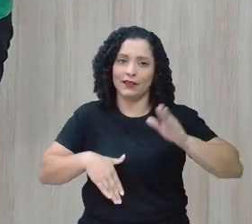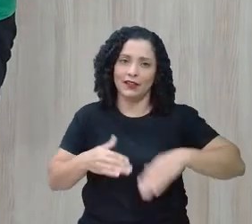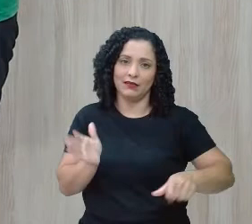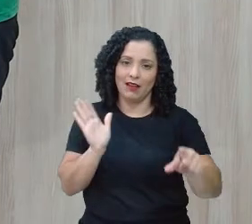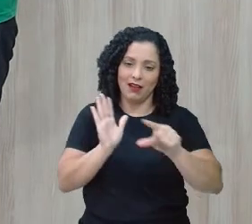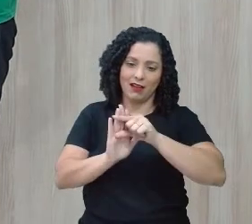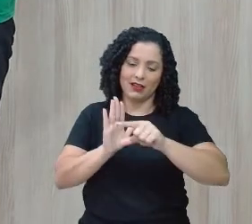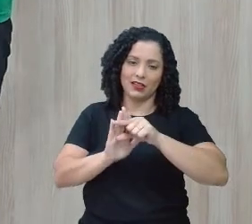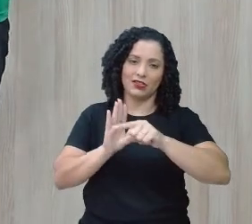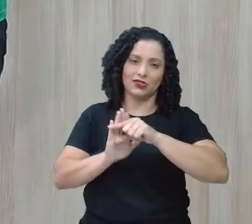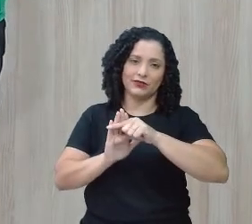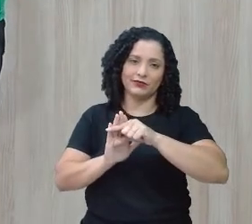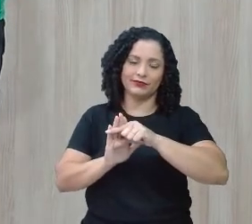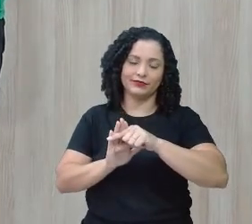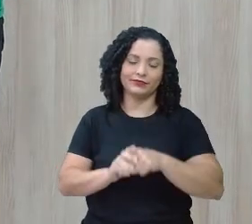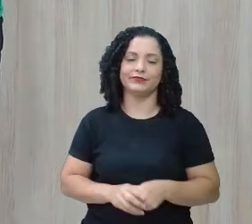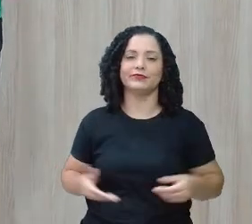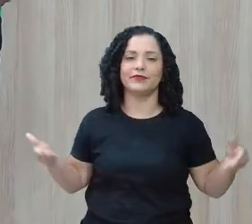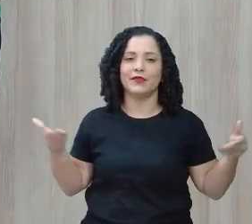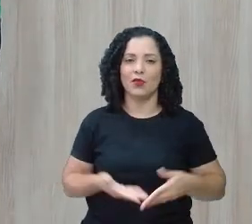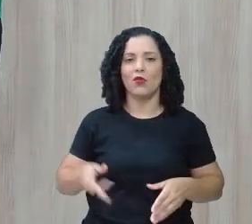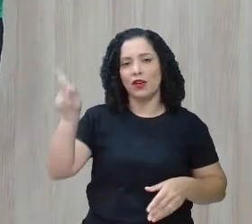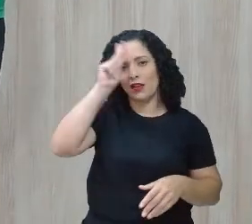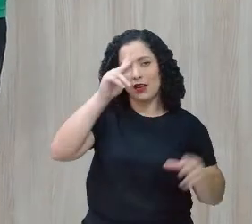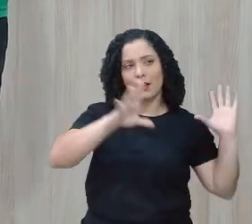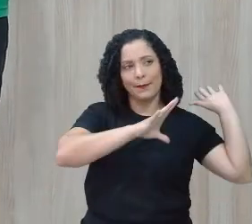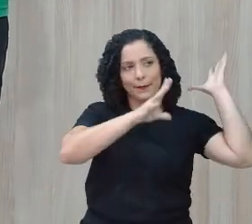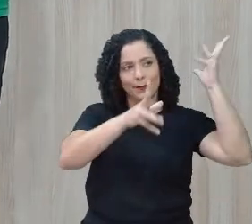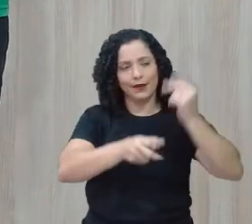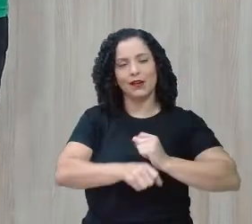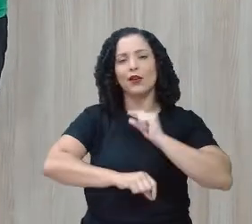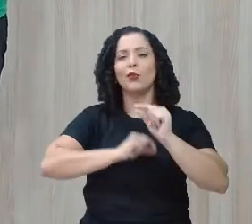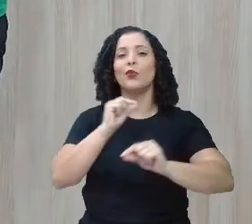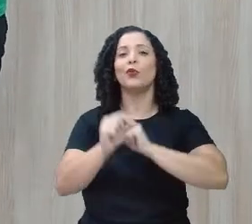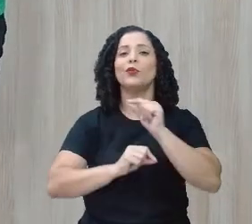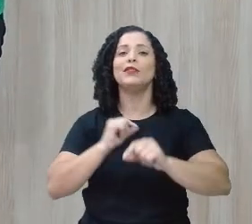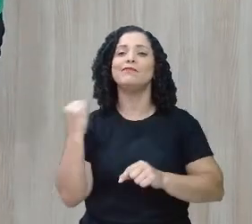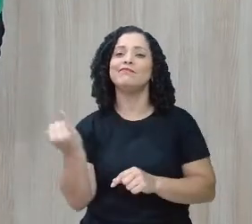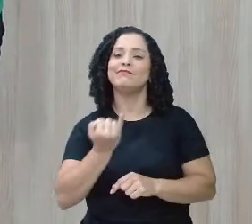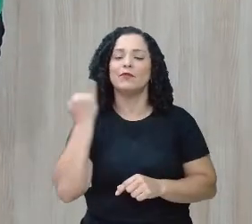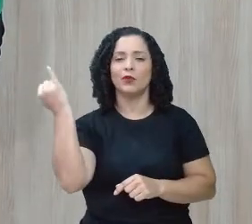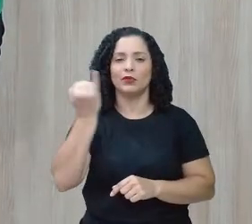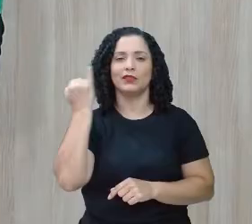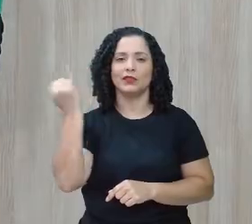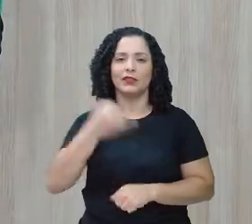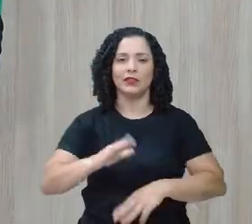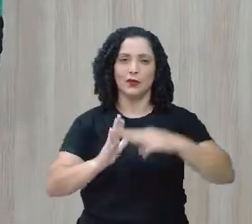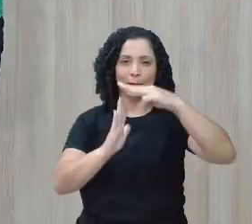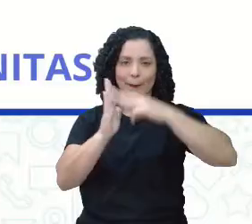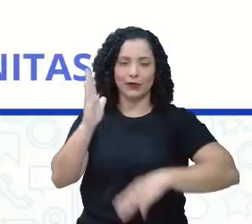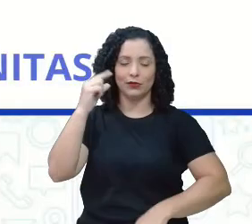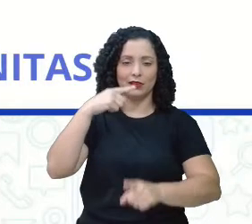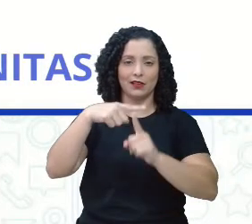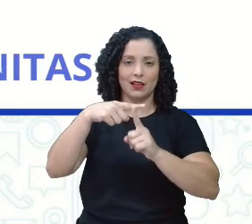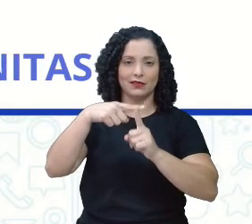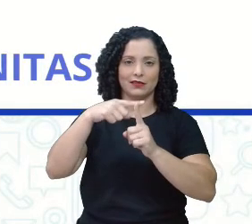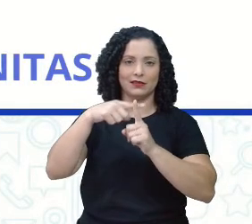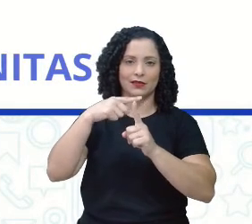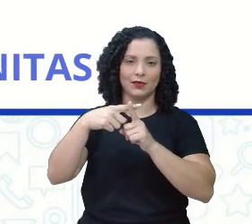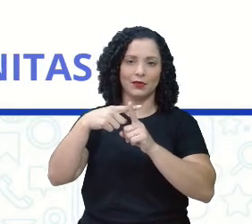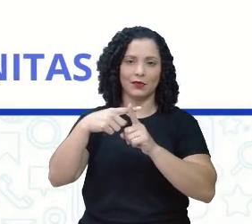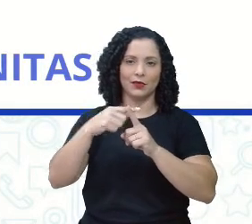questão. Então, vamos falar aqui, vamos relembrar sobre no que consiste aí o método da adição. O método da